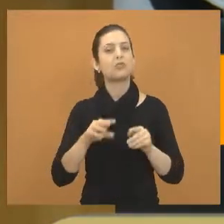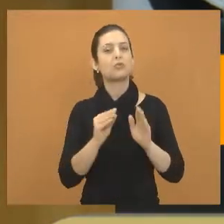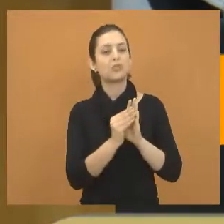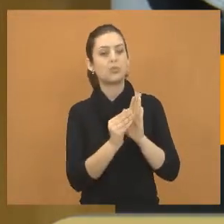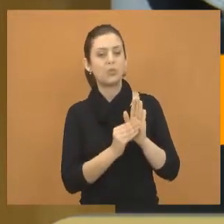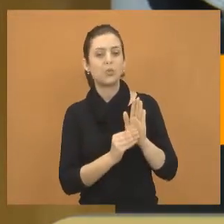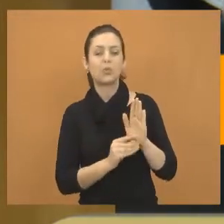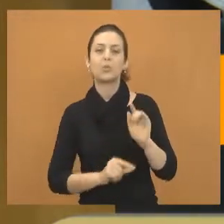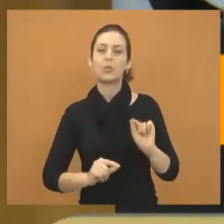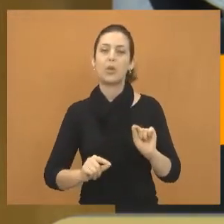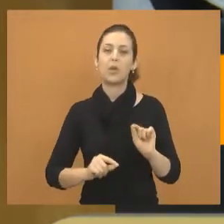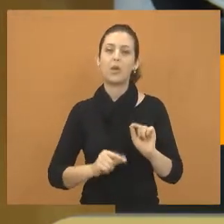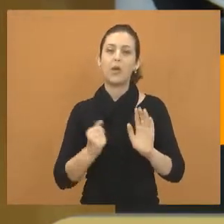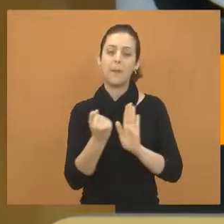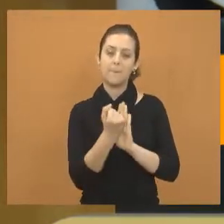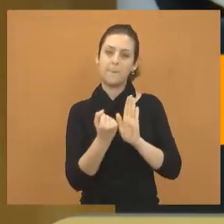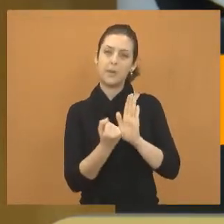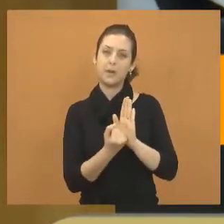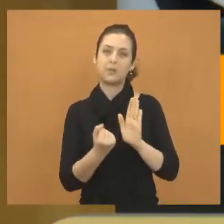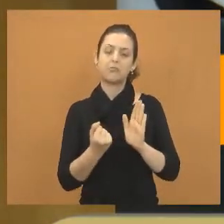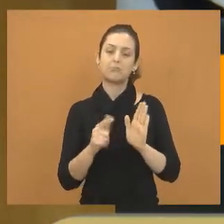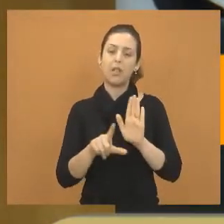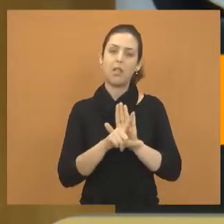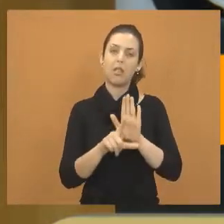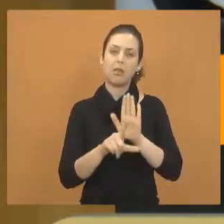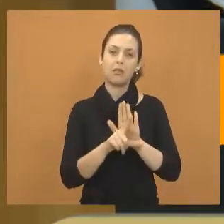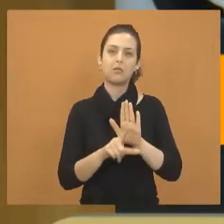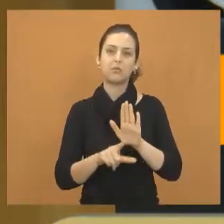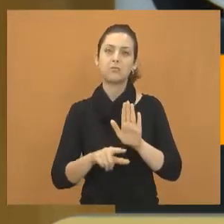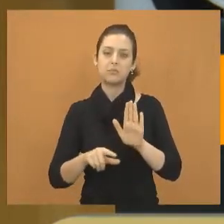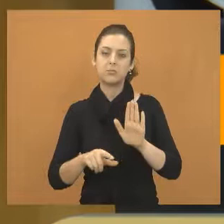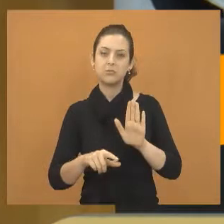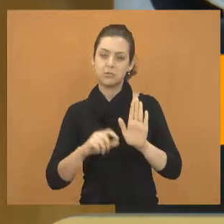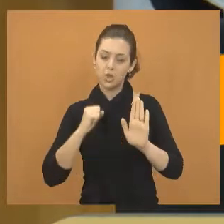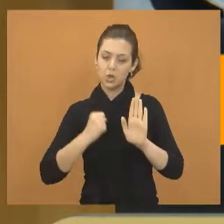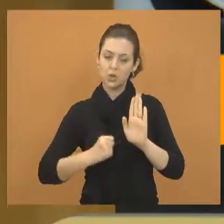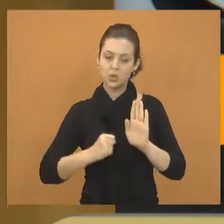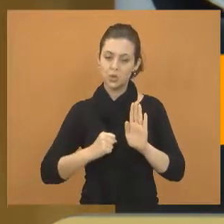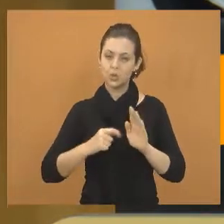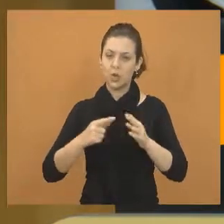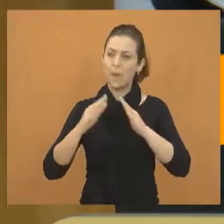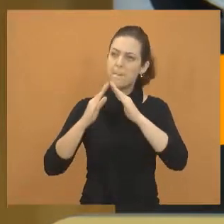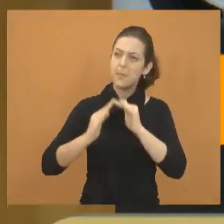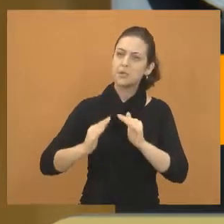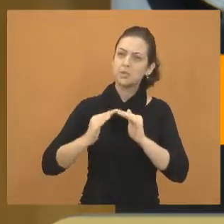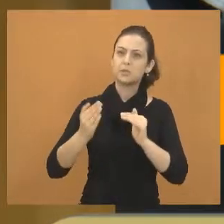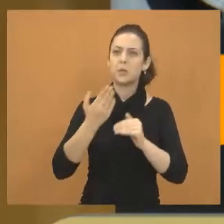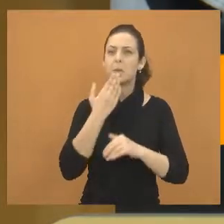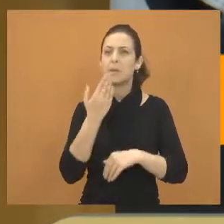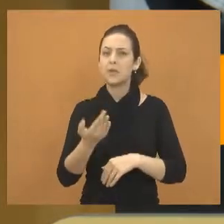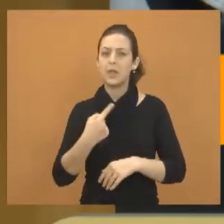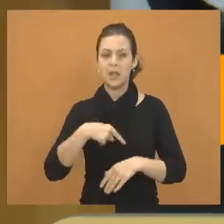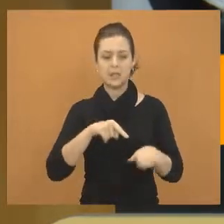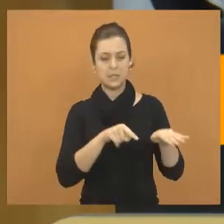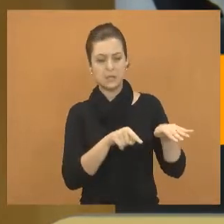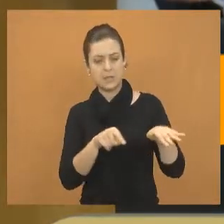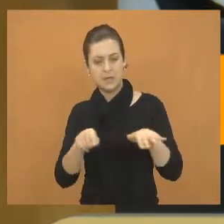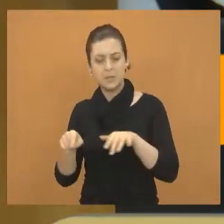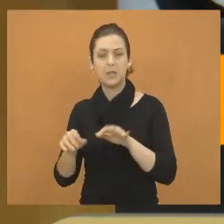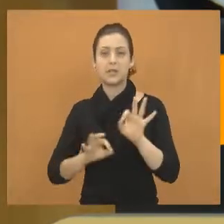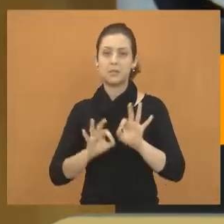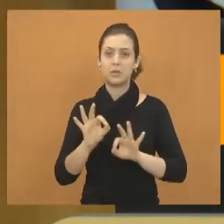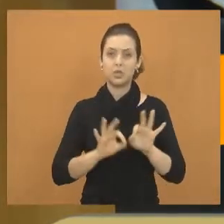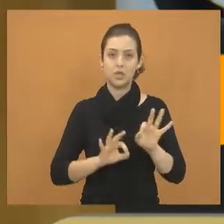também no PPA a marca do poder legislativo. E é isso que eu conclamo, nós vereadores, para que nessa semana esse projeto